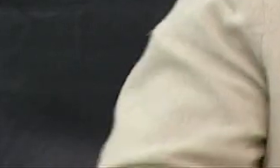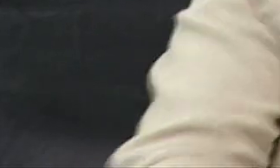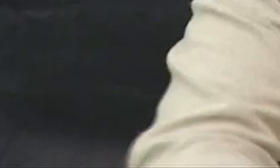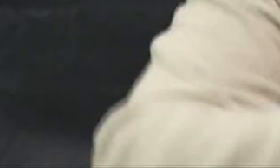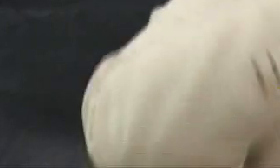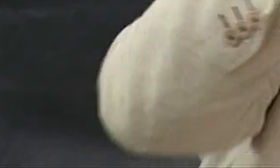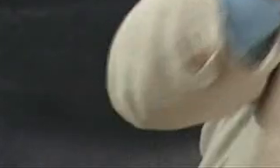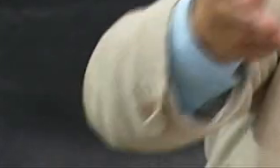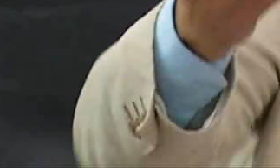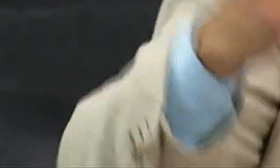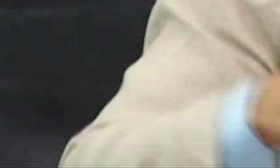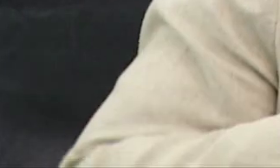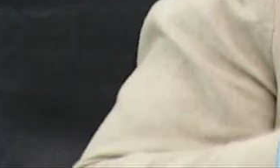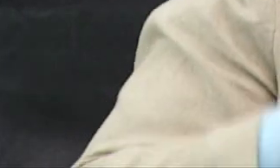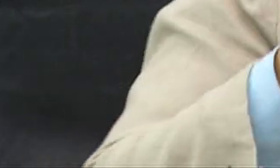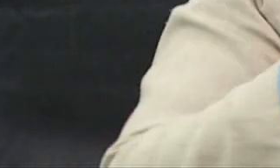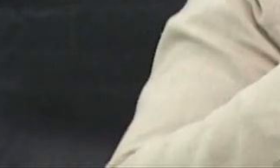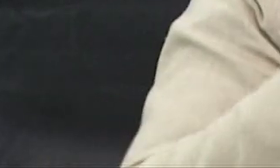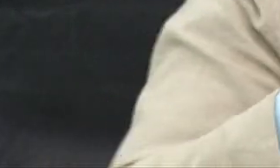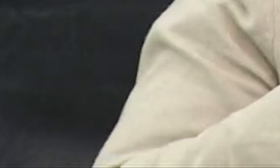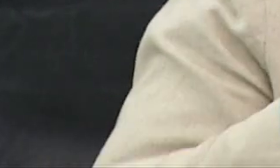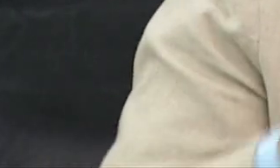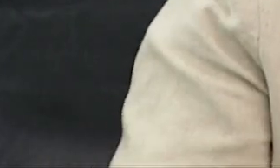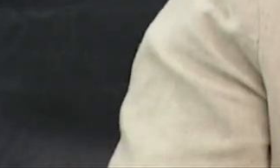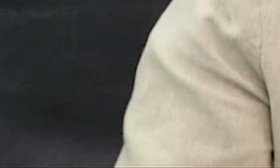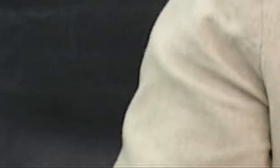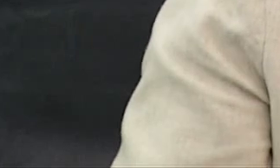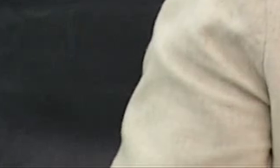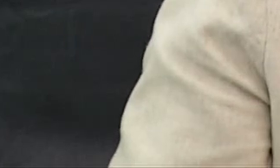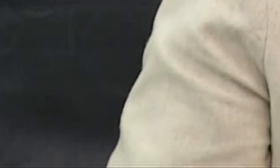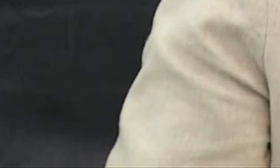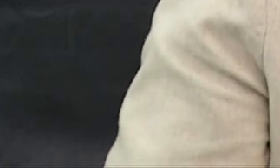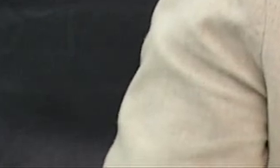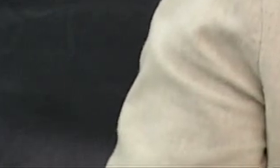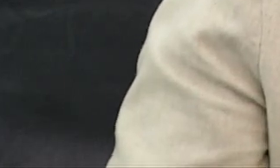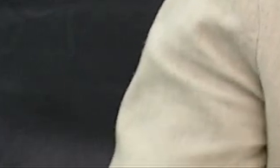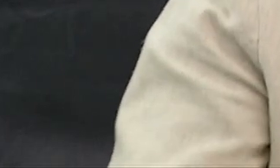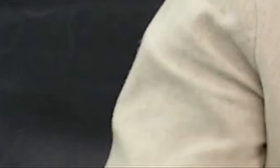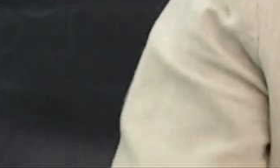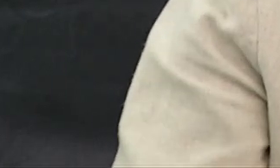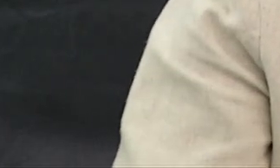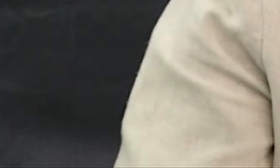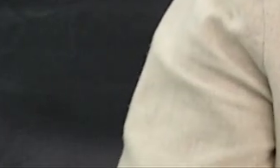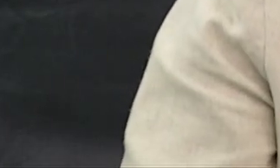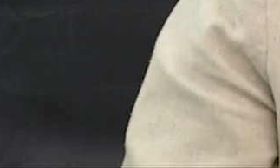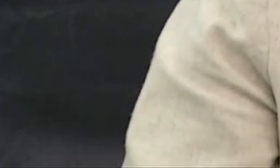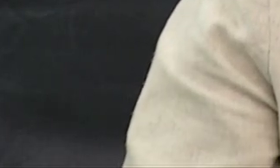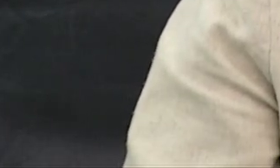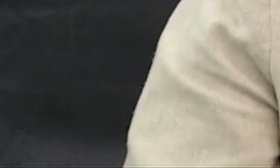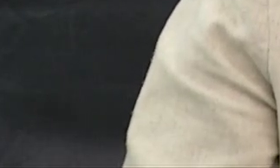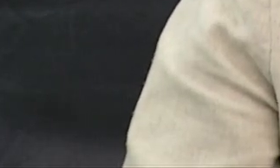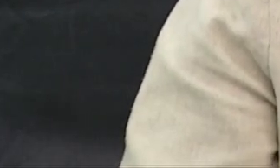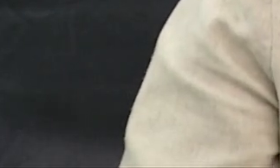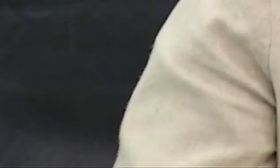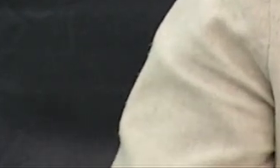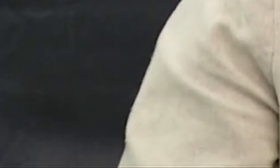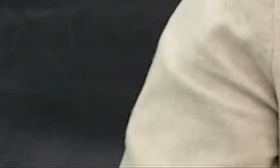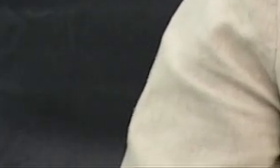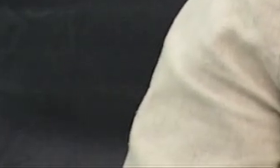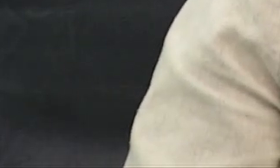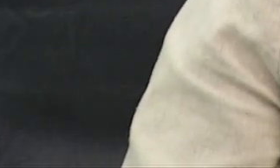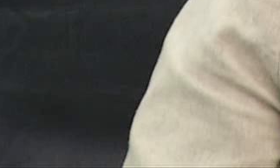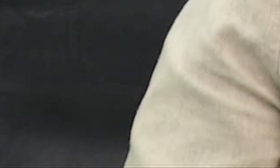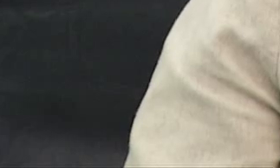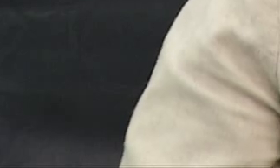quando fosse a falecer, né, os filhos, que é eu e minha irmã, lembrando hoje 2 meses, e ele falou que queria ser